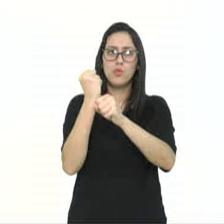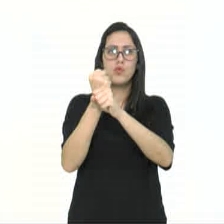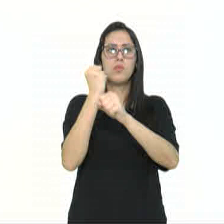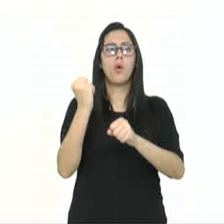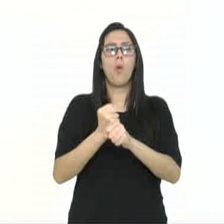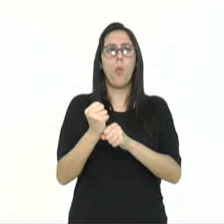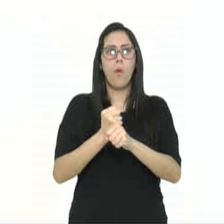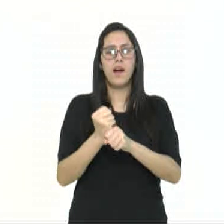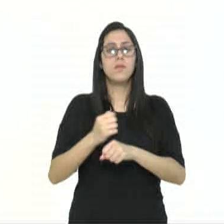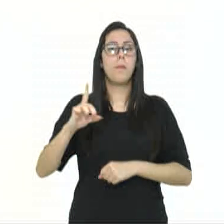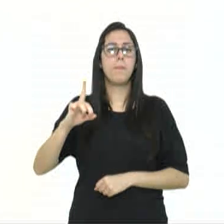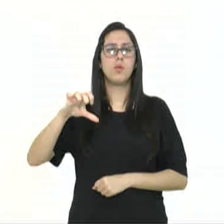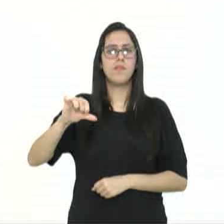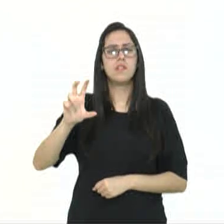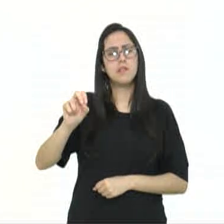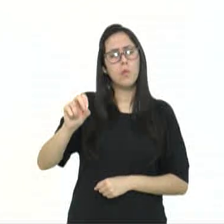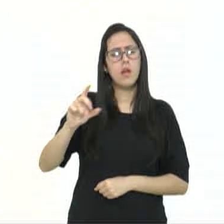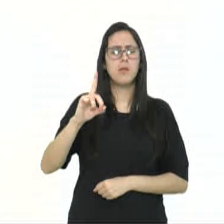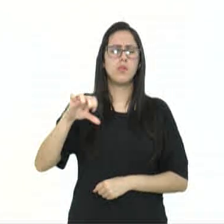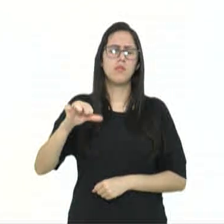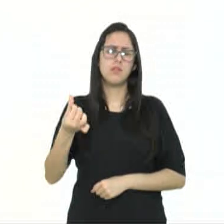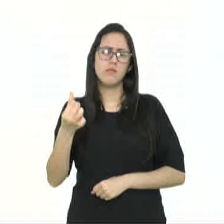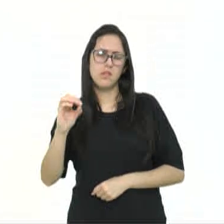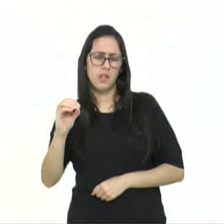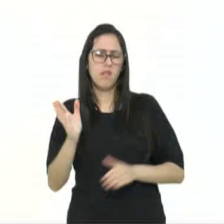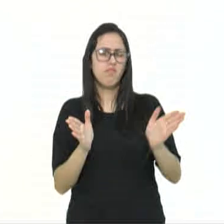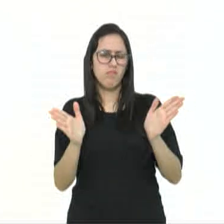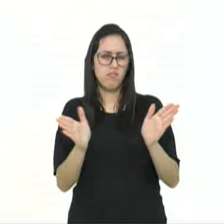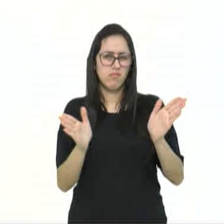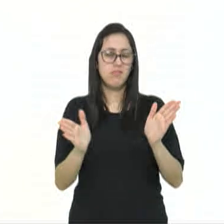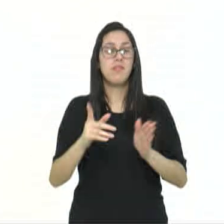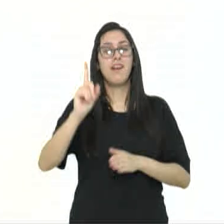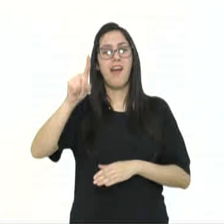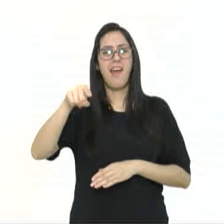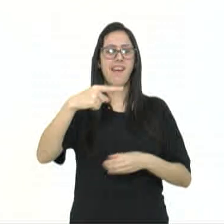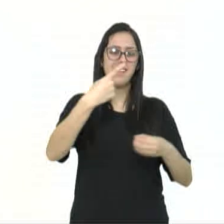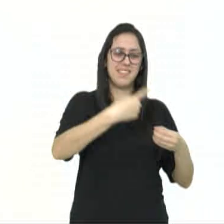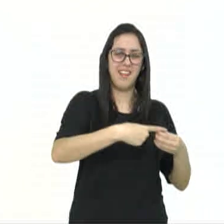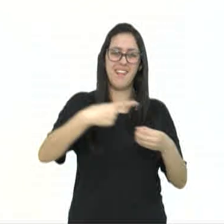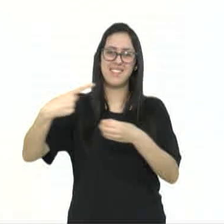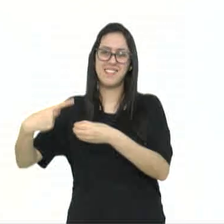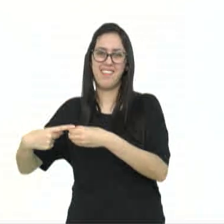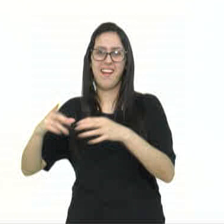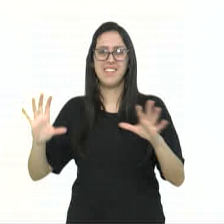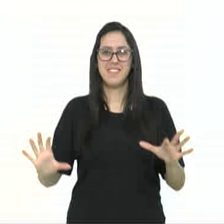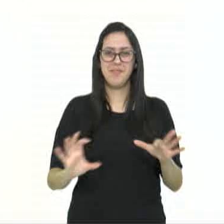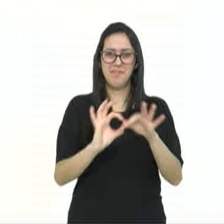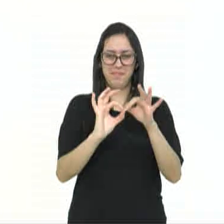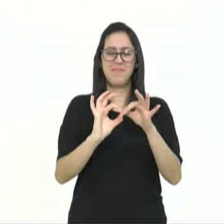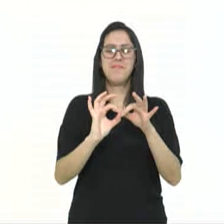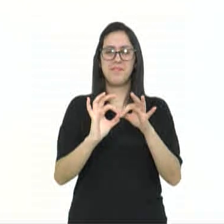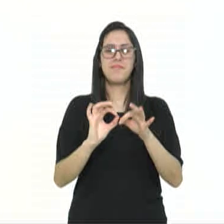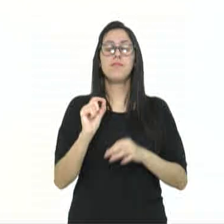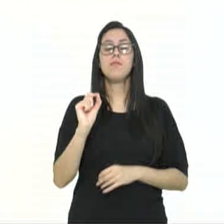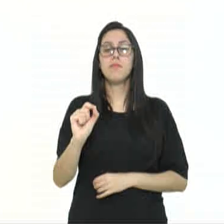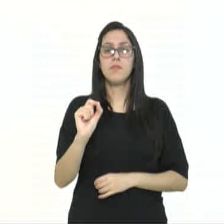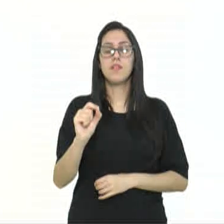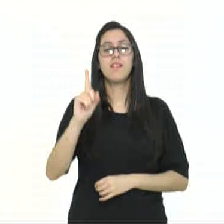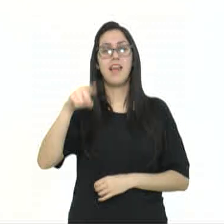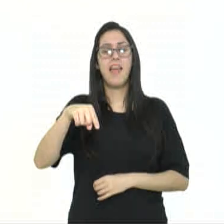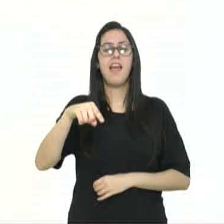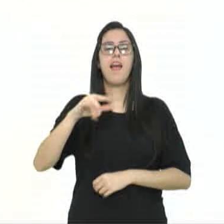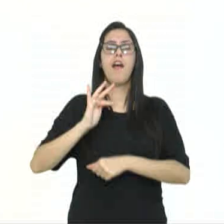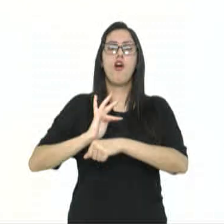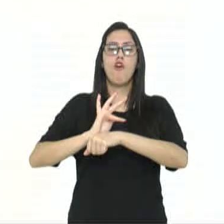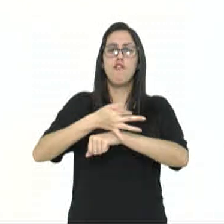e 1960, ligando duas cidades irmãs. As cidades irmãs é a cidade de Foz do